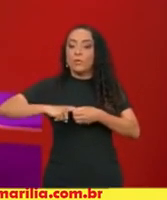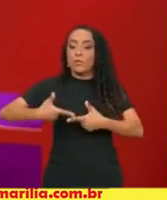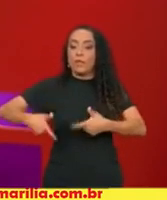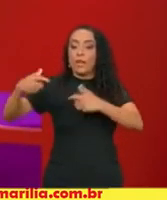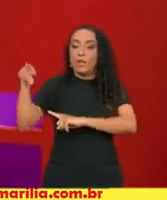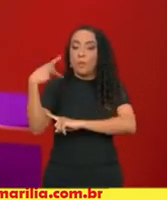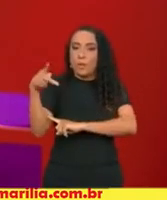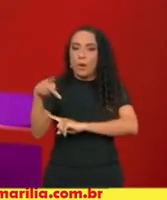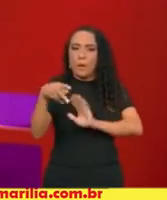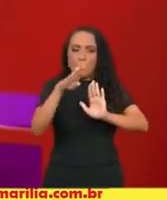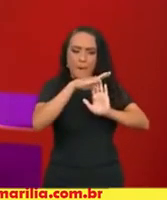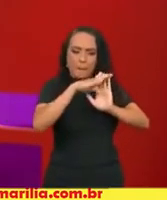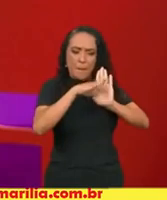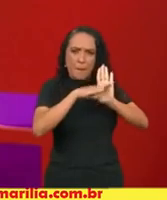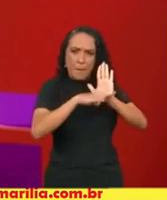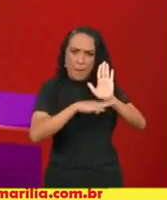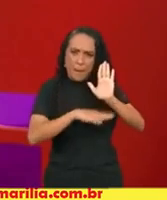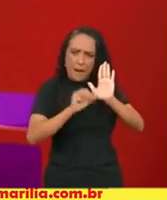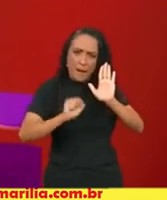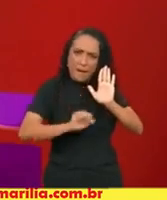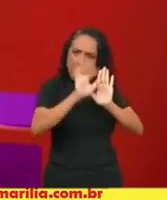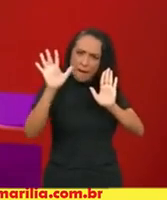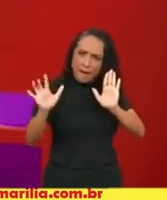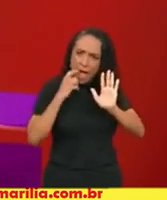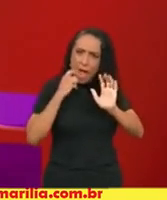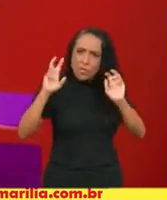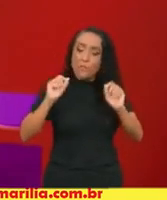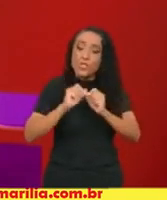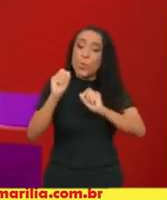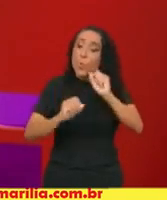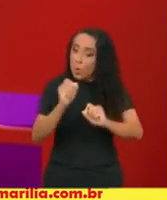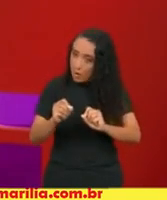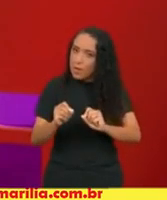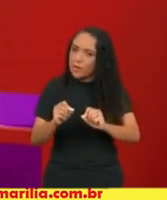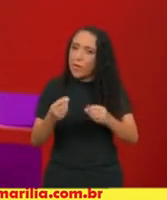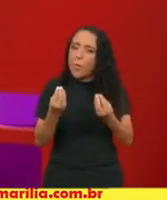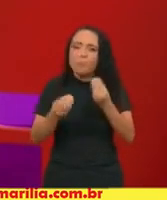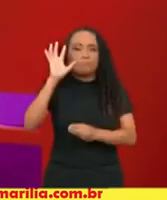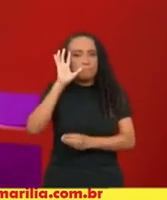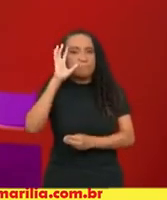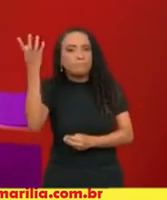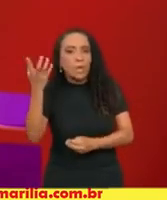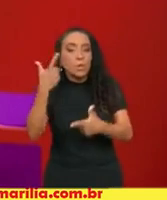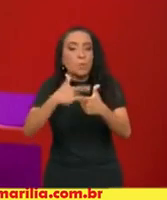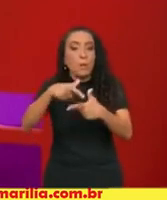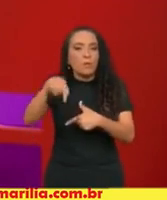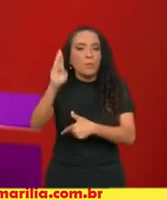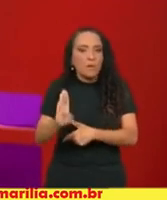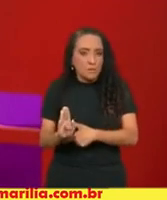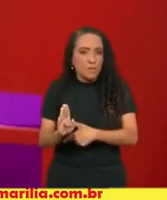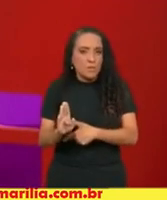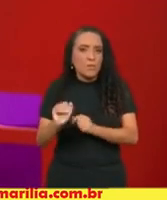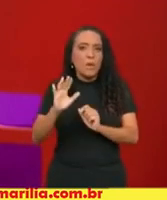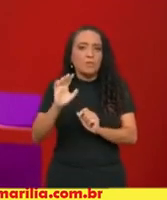uma agenda cada vez mais clara quanto a o que fazer, né? Como resolver os dramas brasileiros e, sobretudo,